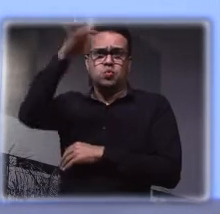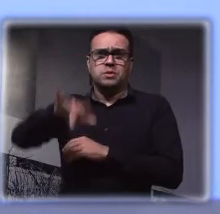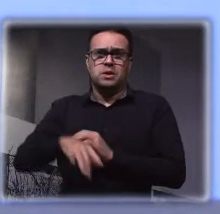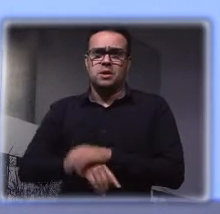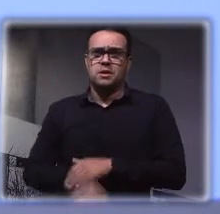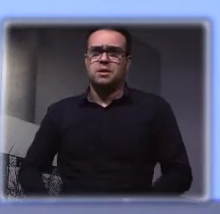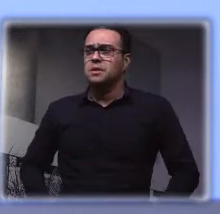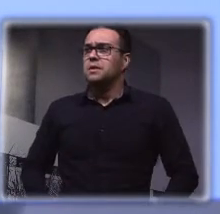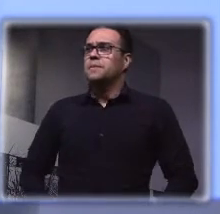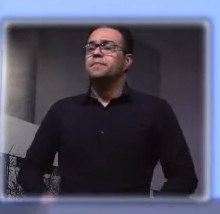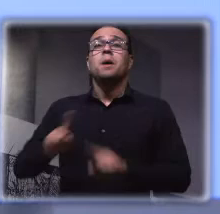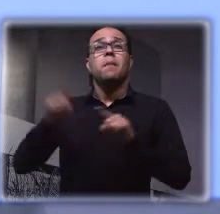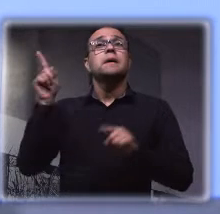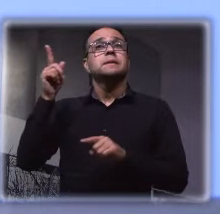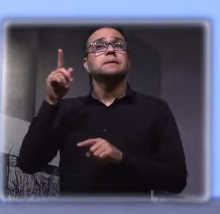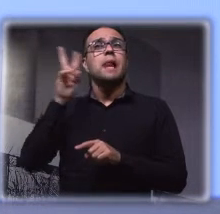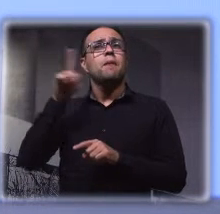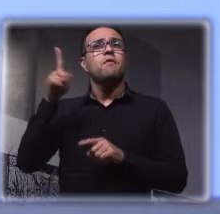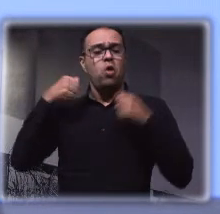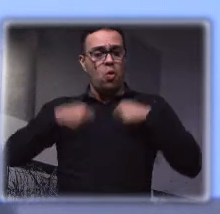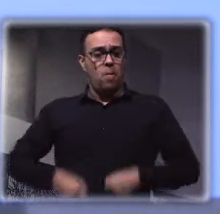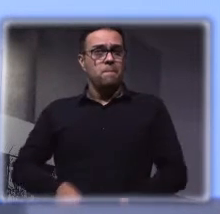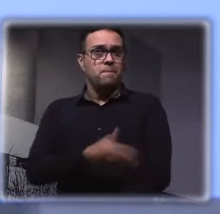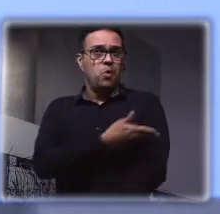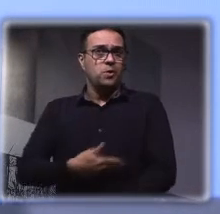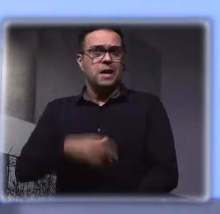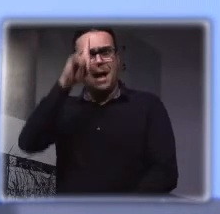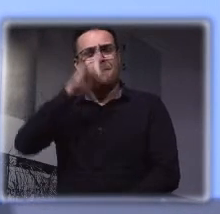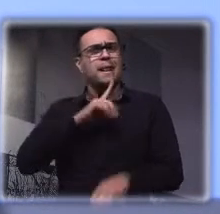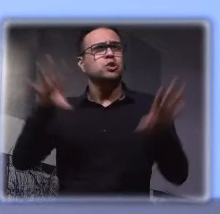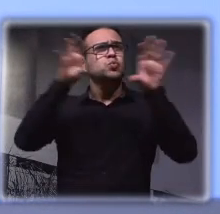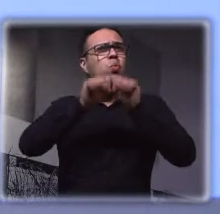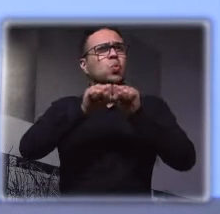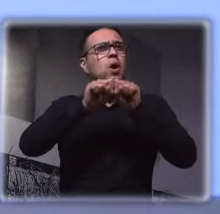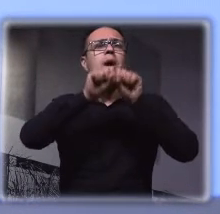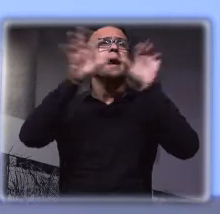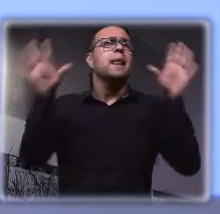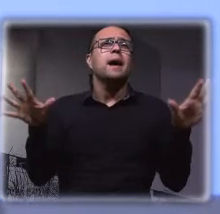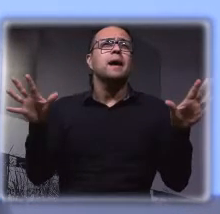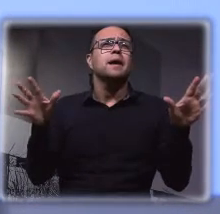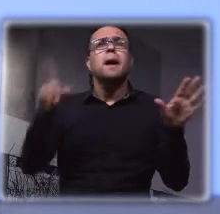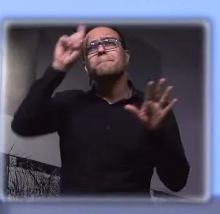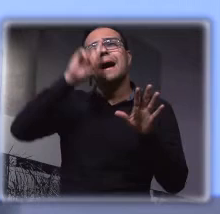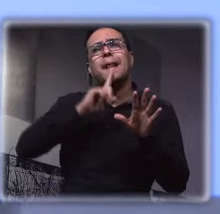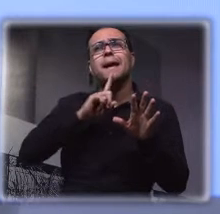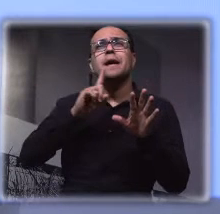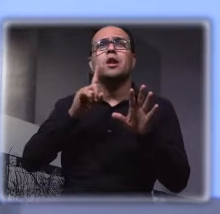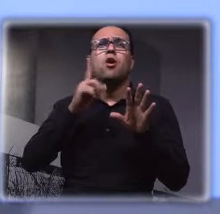Não, mas a senhora falou que ele estava com uma blusa amarela. Era amarelo escuro, amarelo claro, era